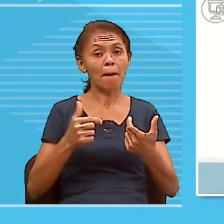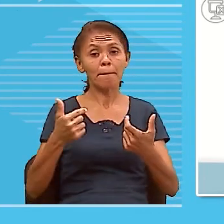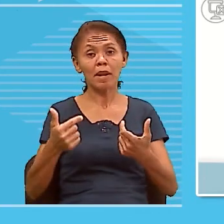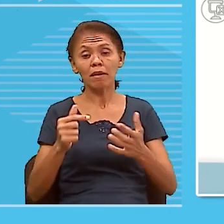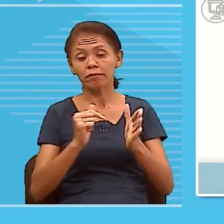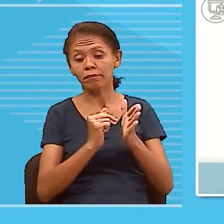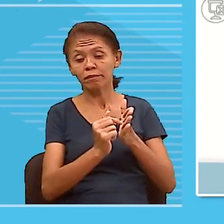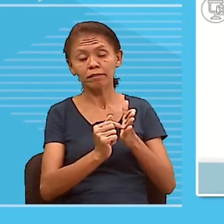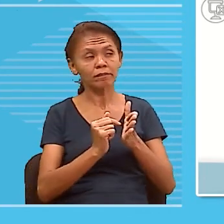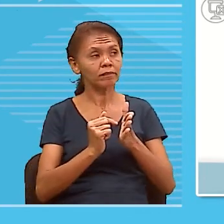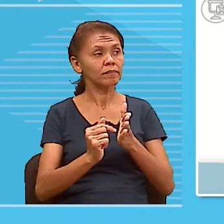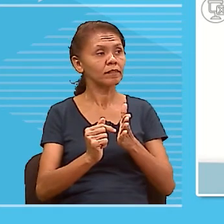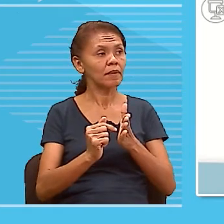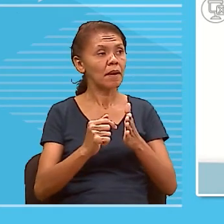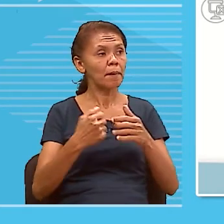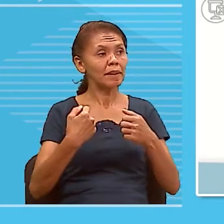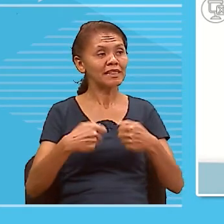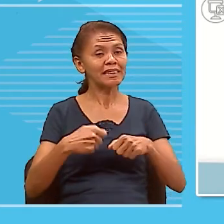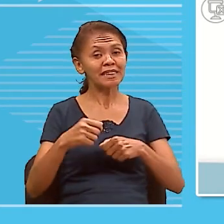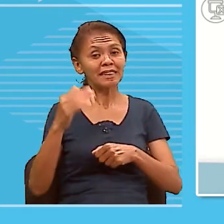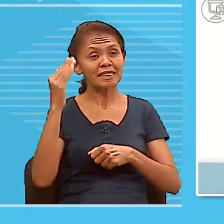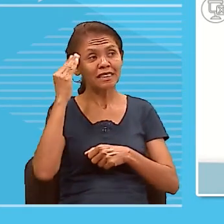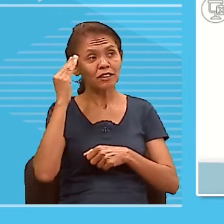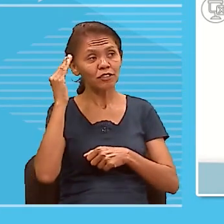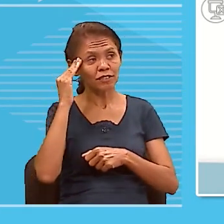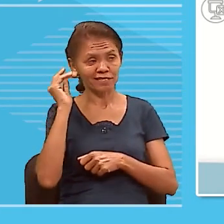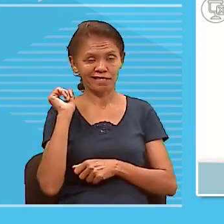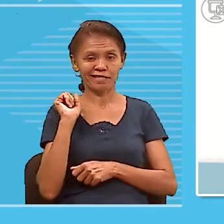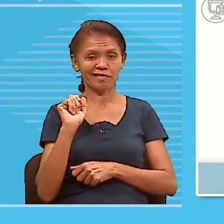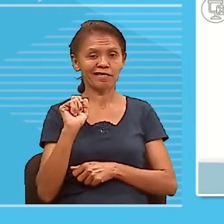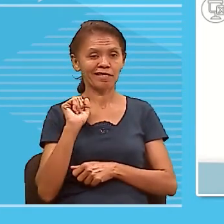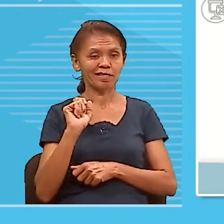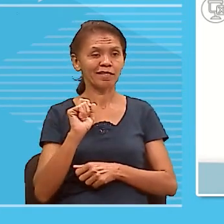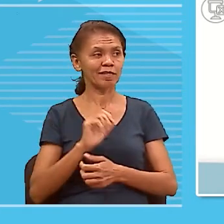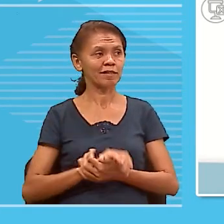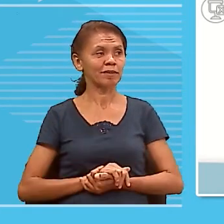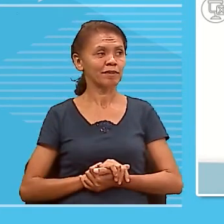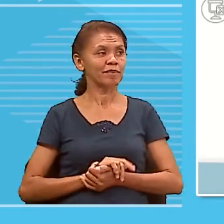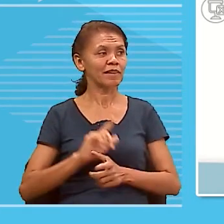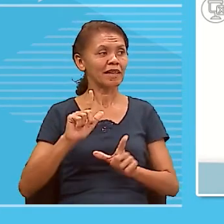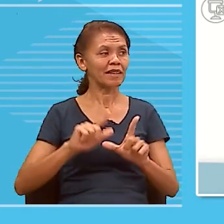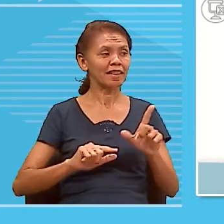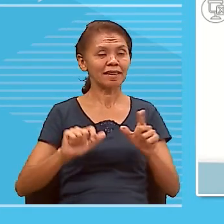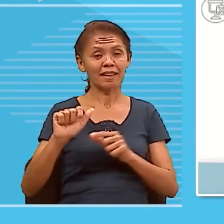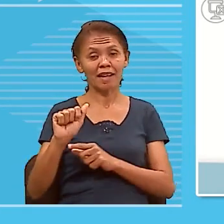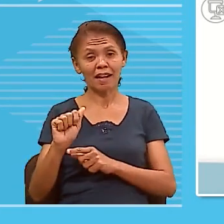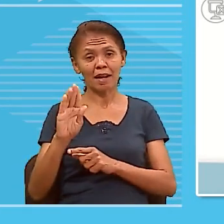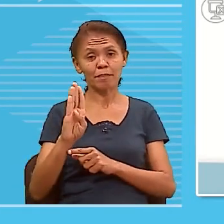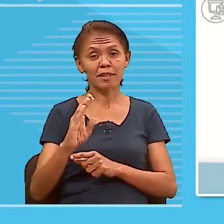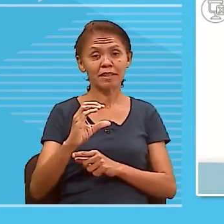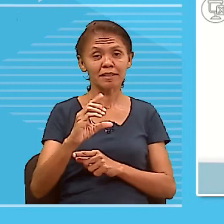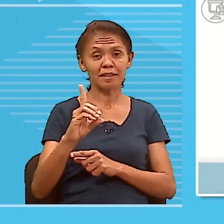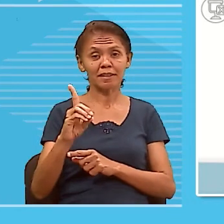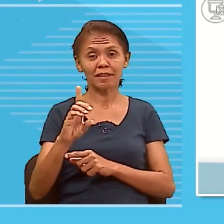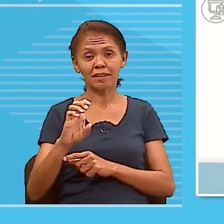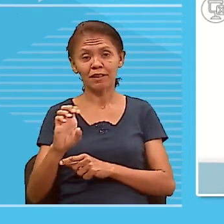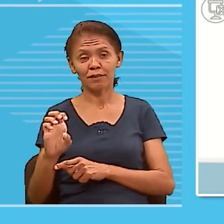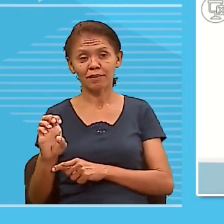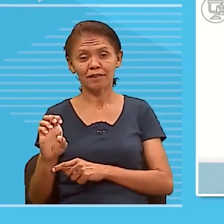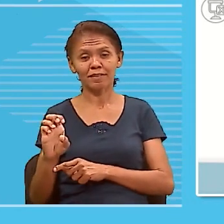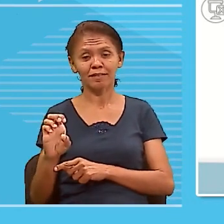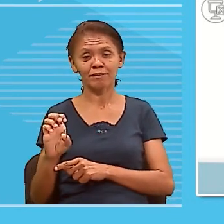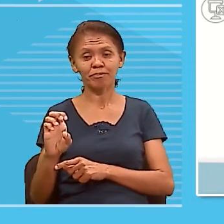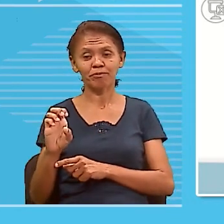deve ser entendida letra a letra B letra C letra D ou letra